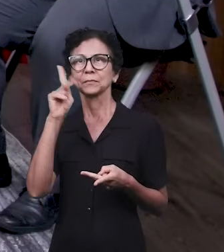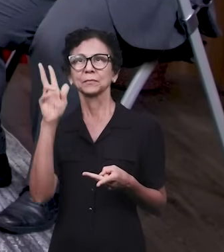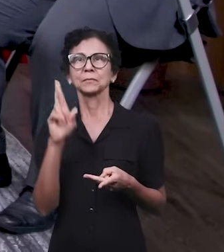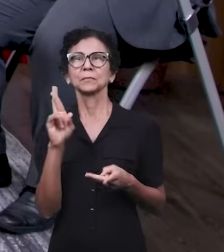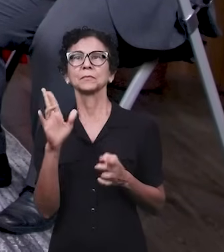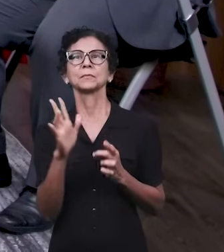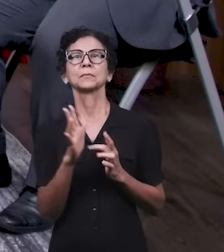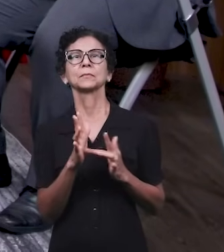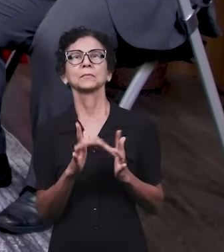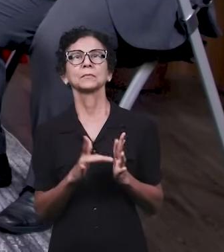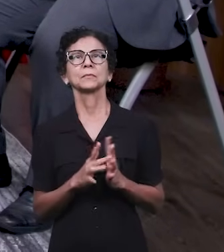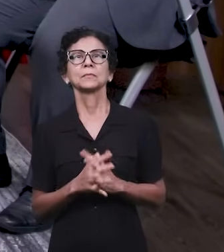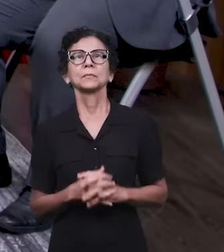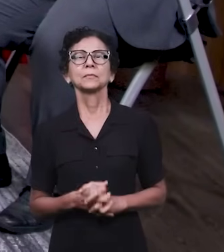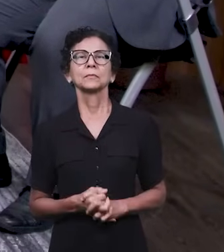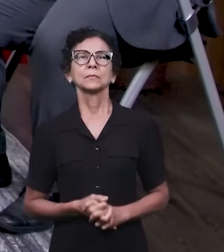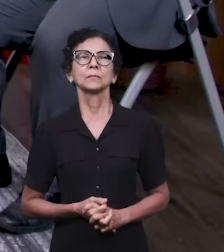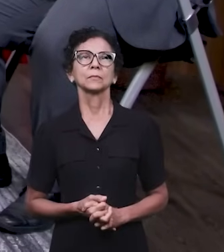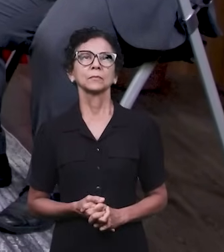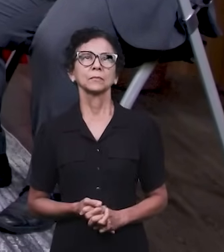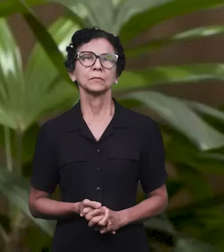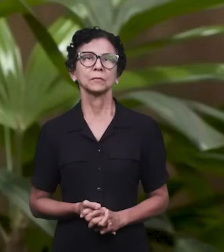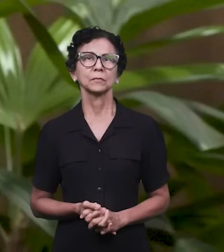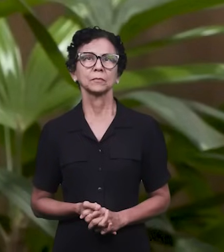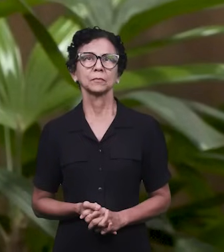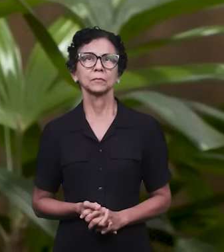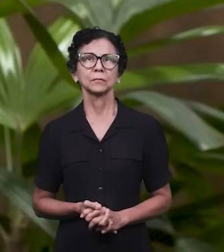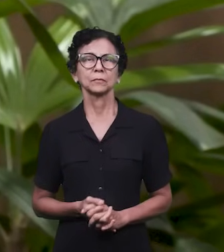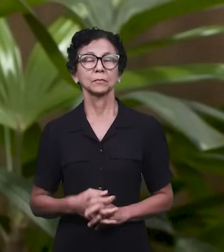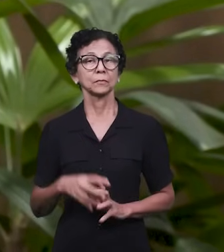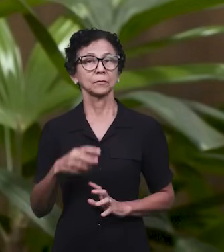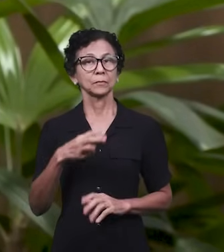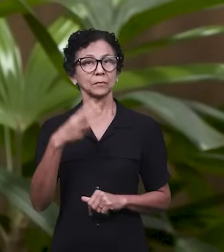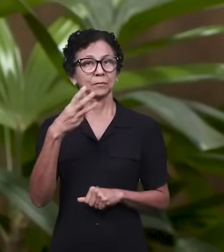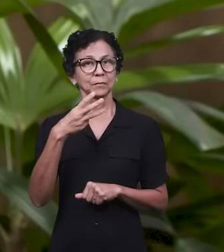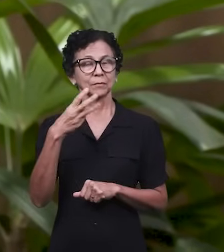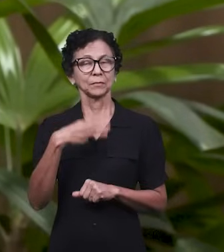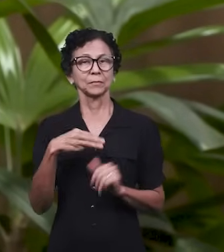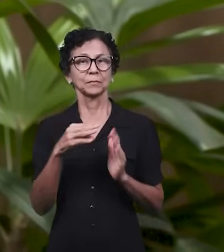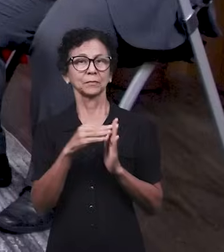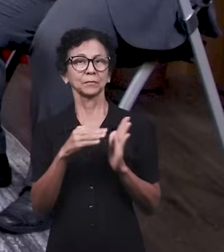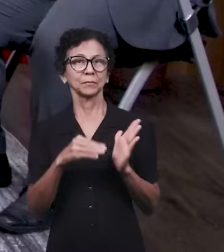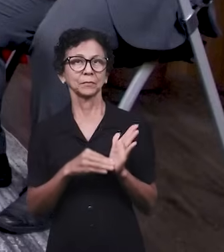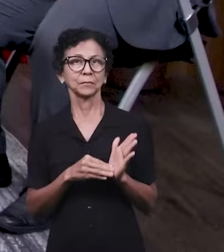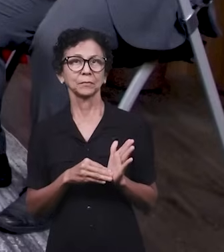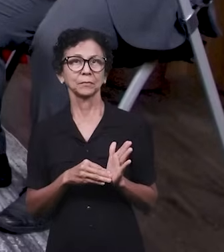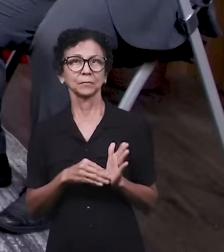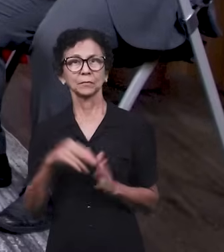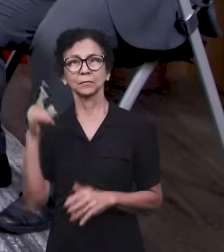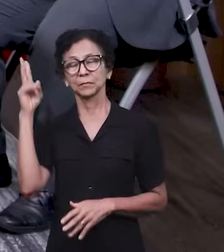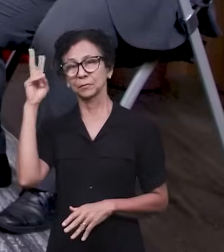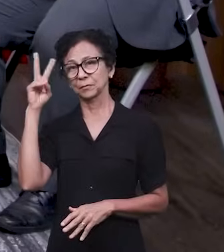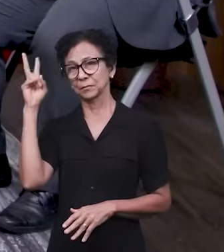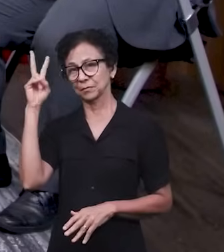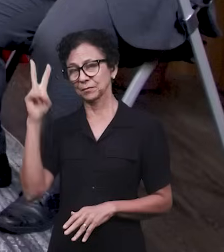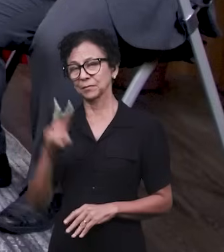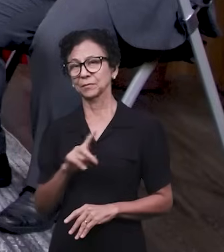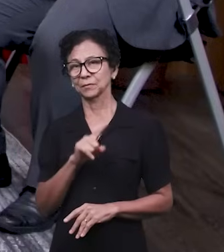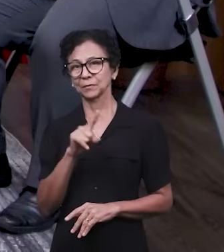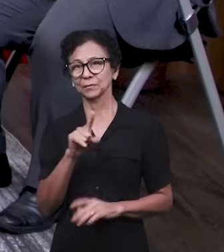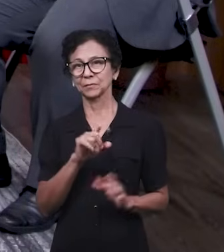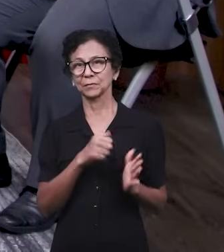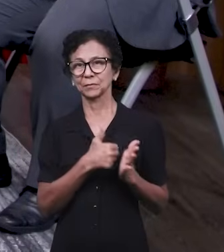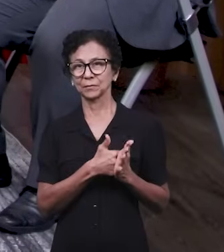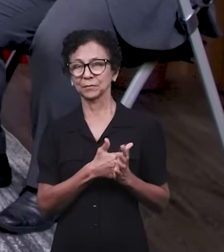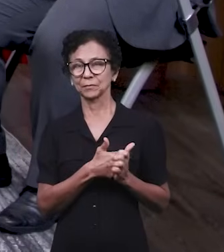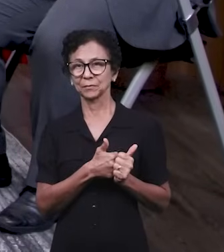Jesus. Paz do Senhor. Uma alegria nós estarmos nesse terceiro episódio. Lembramos que você que nos